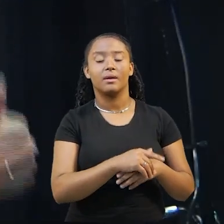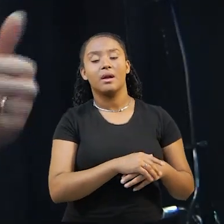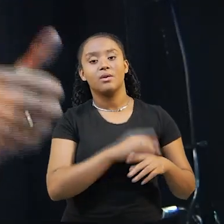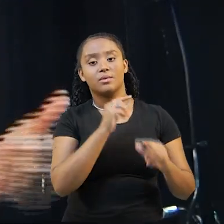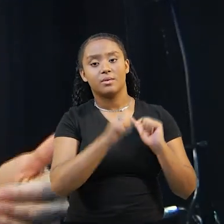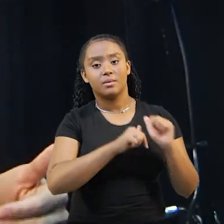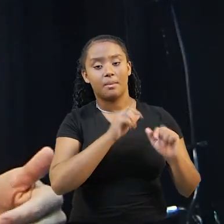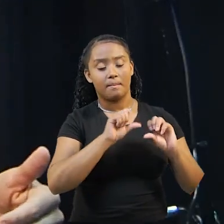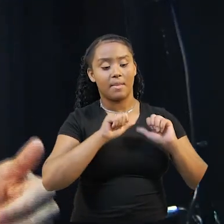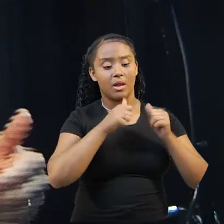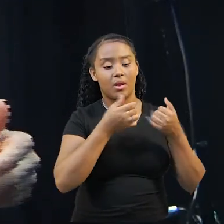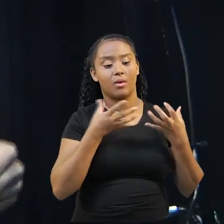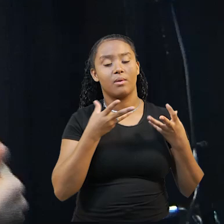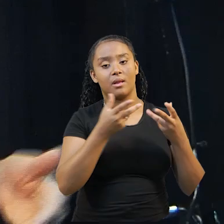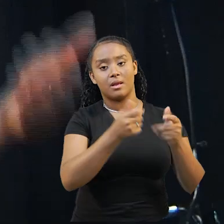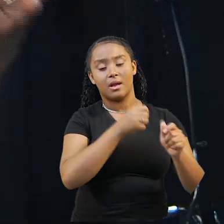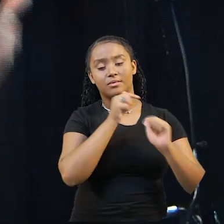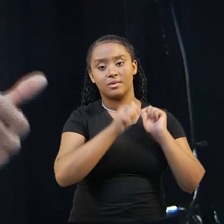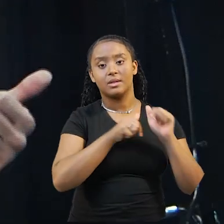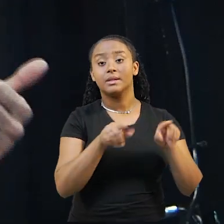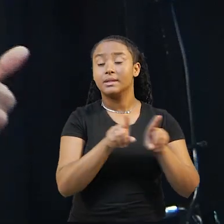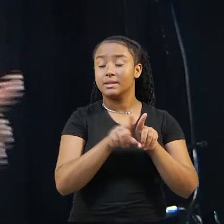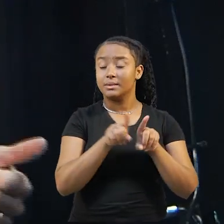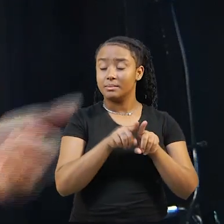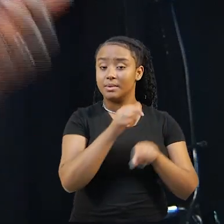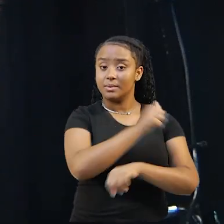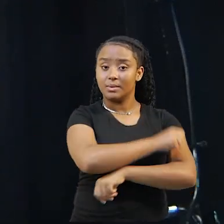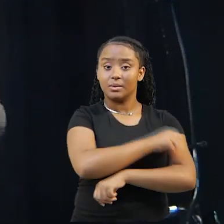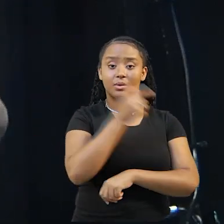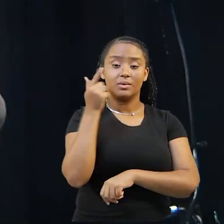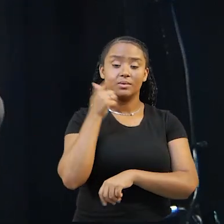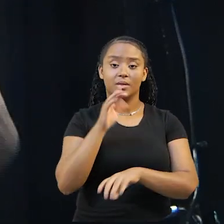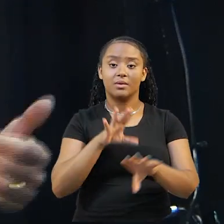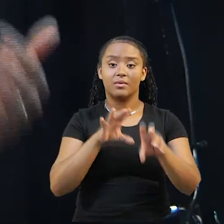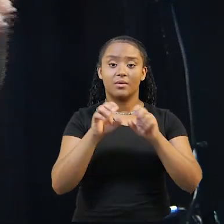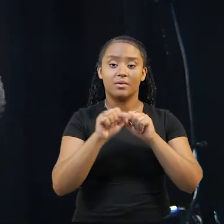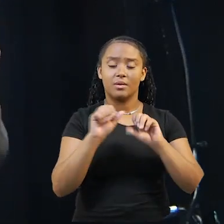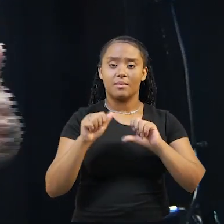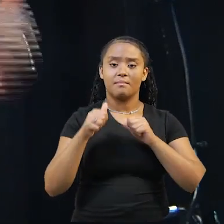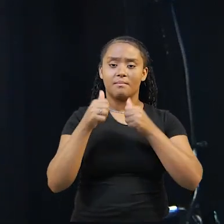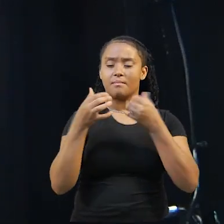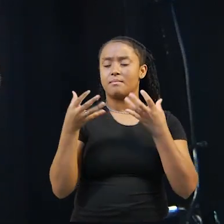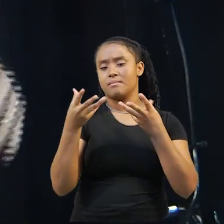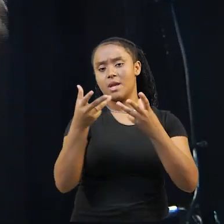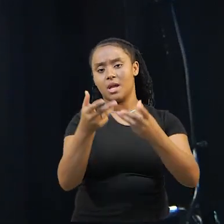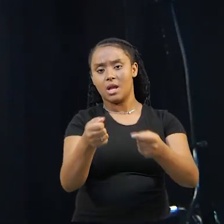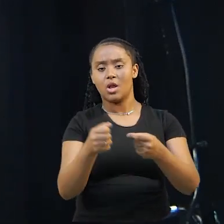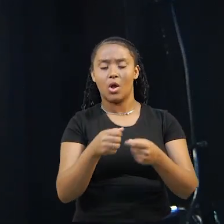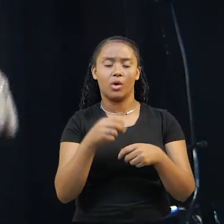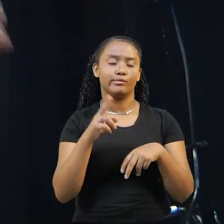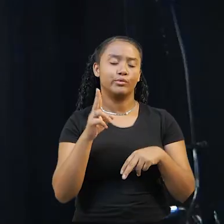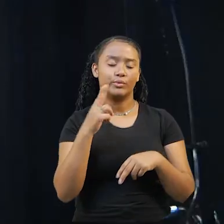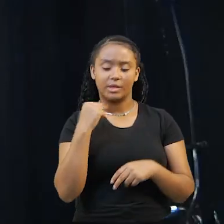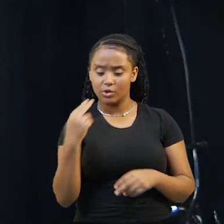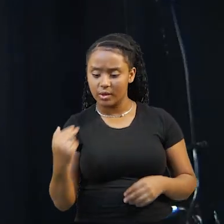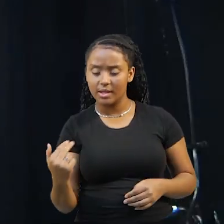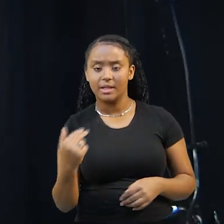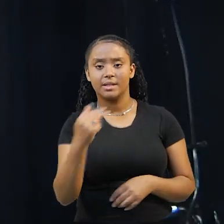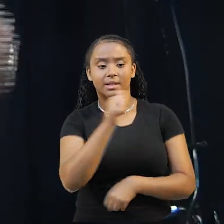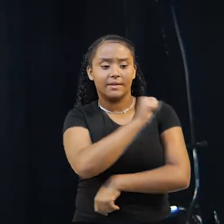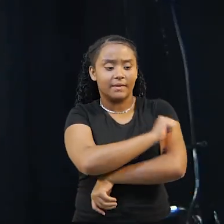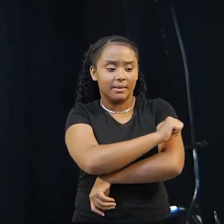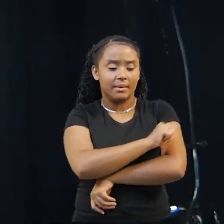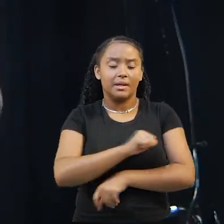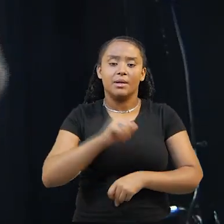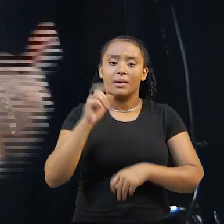serviço, melhorando a qualidade do serviço, e ele também se forma um profissional melhor, nutricionista, enfermeiro,